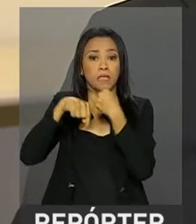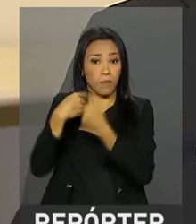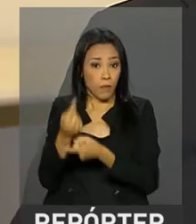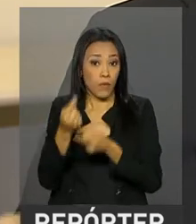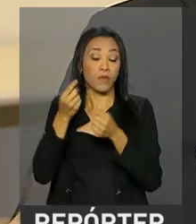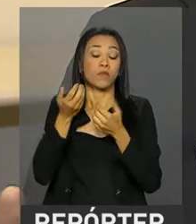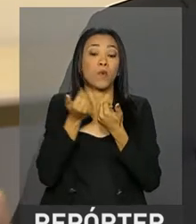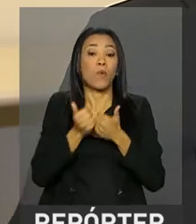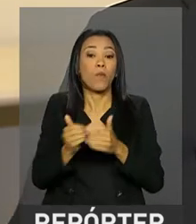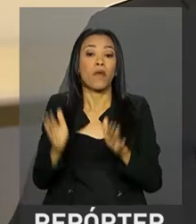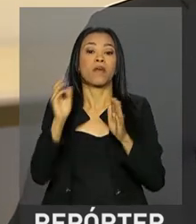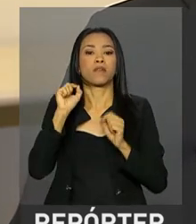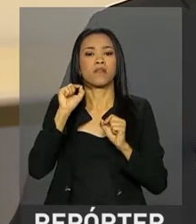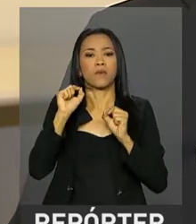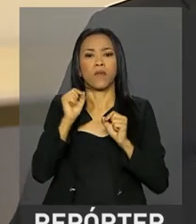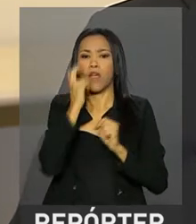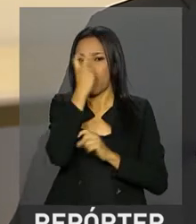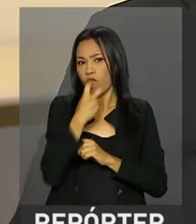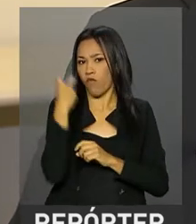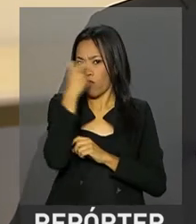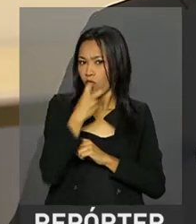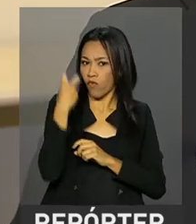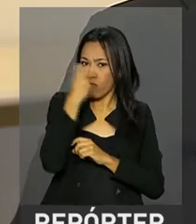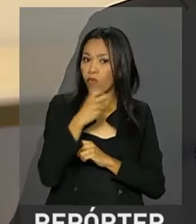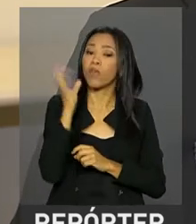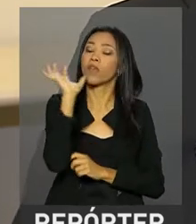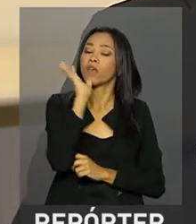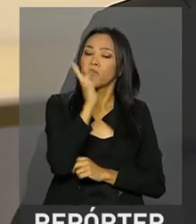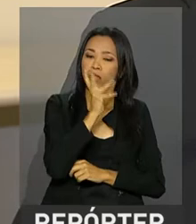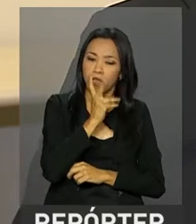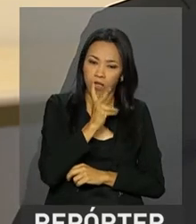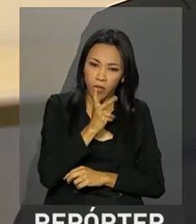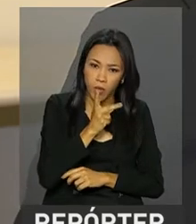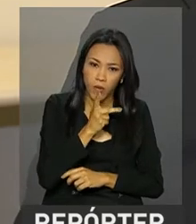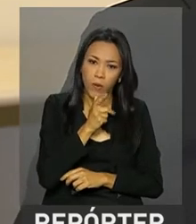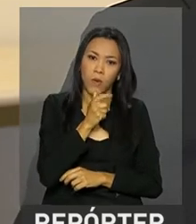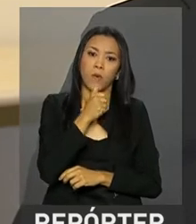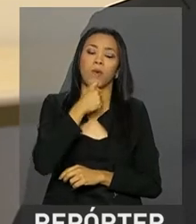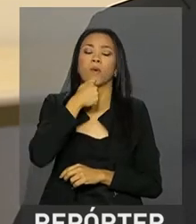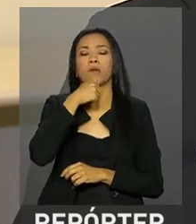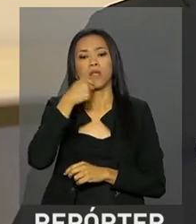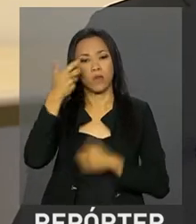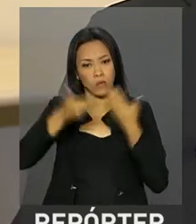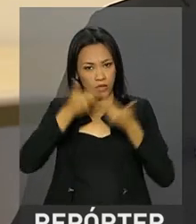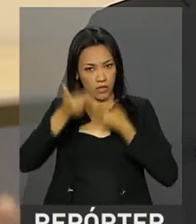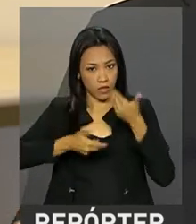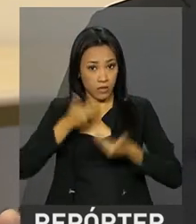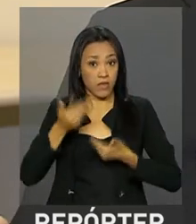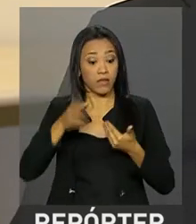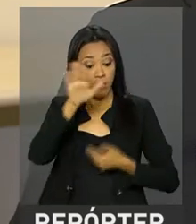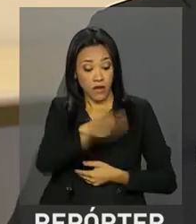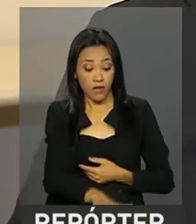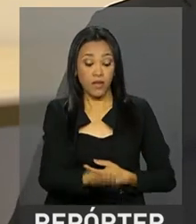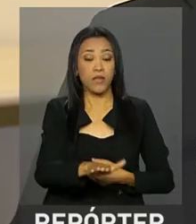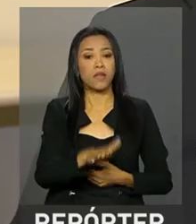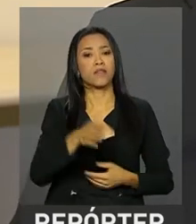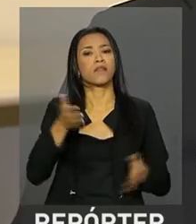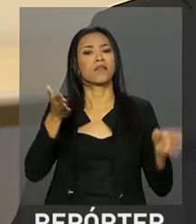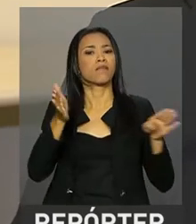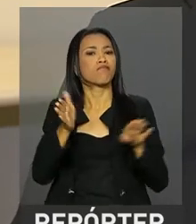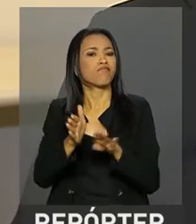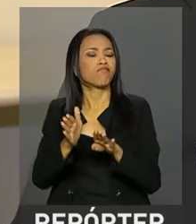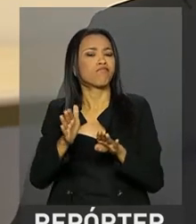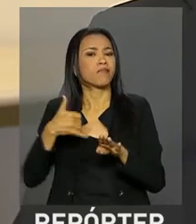inicie o tratamento da onu que dão tratamento demorado que é um segmento do tratamento cirúrgico ea criança chega na fase escolar